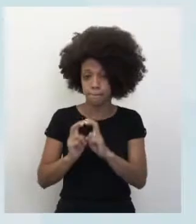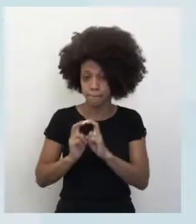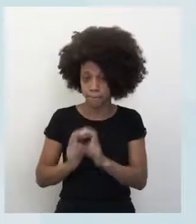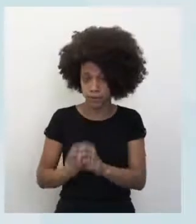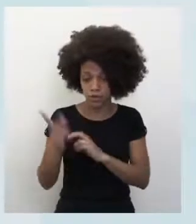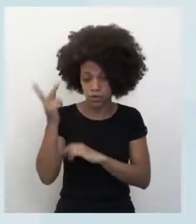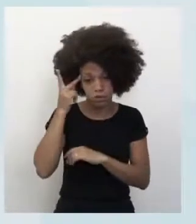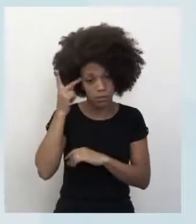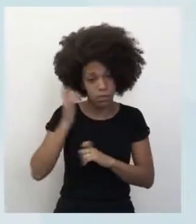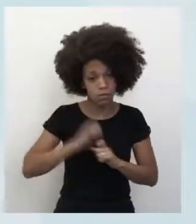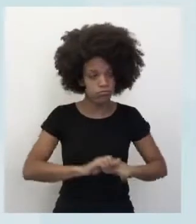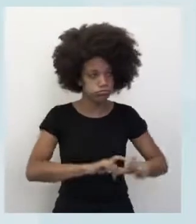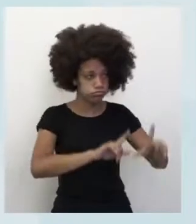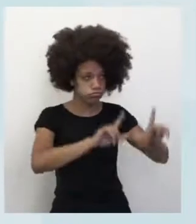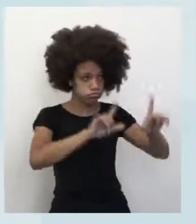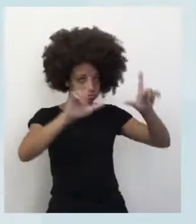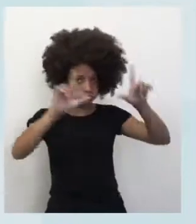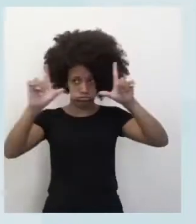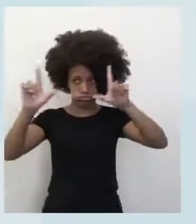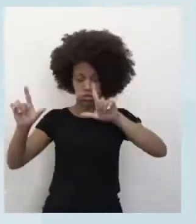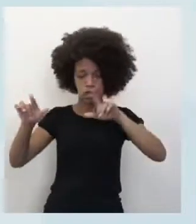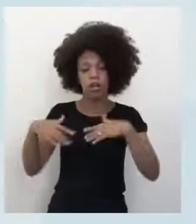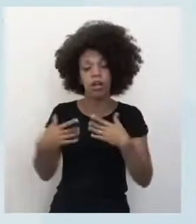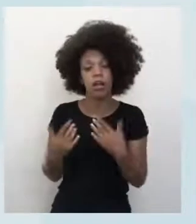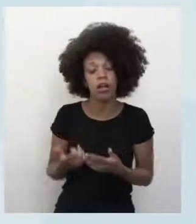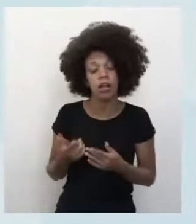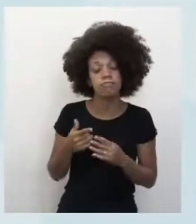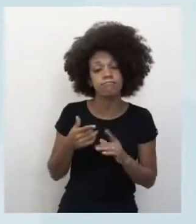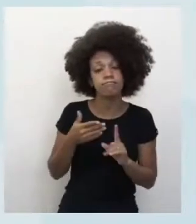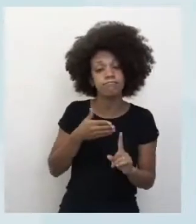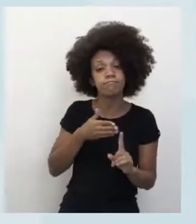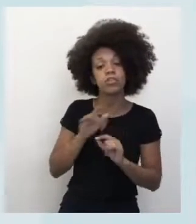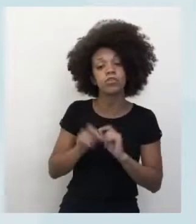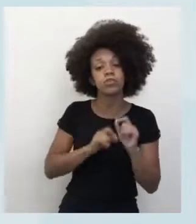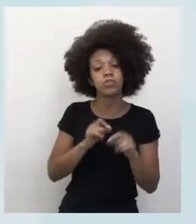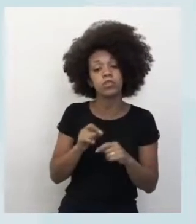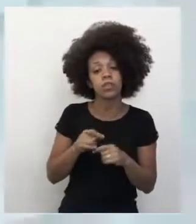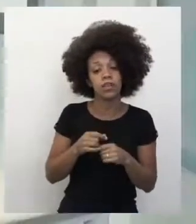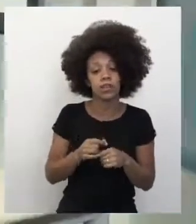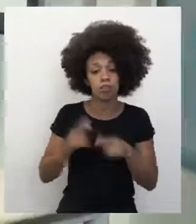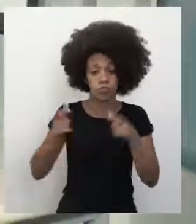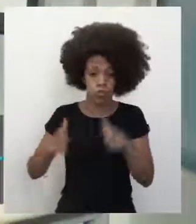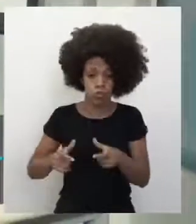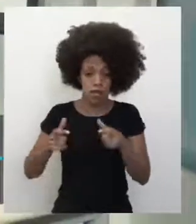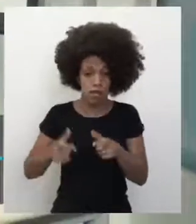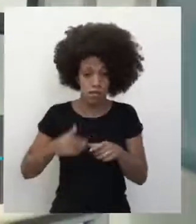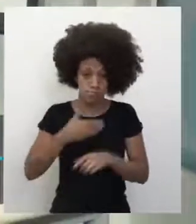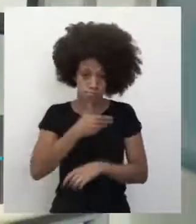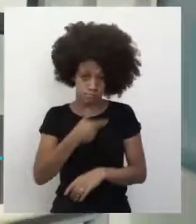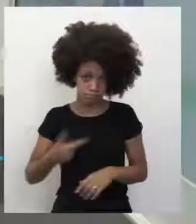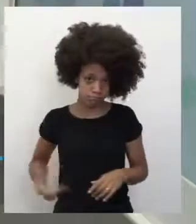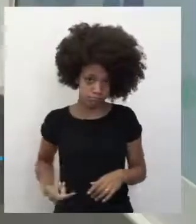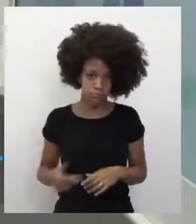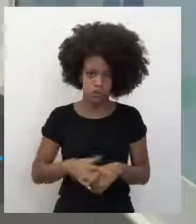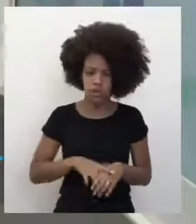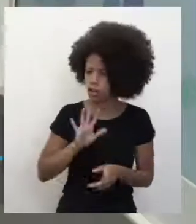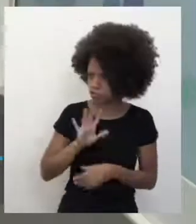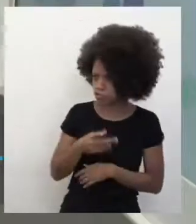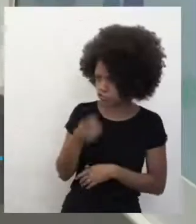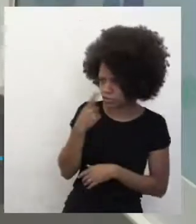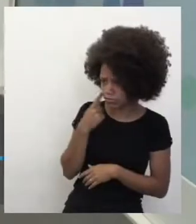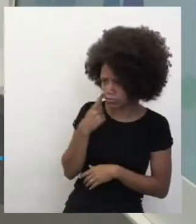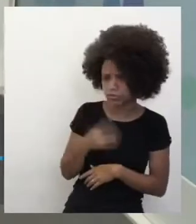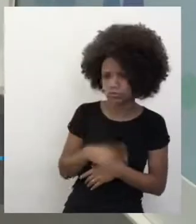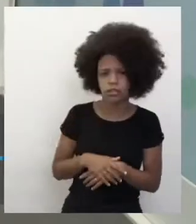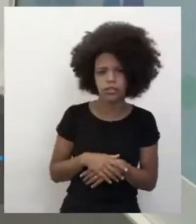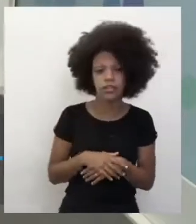painéis enormes. Ela se destacou com trabalhos de grandes dimensões em espaço público. Você já viu esses trabalhos no metrô? Já vi bastante coisa, na linha